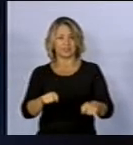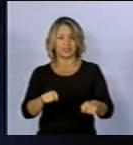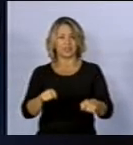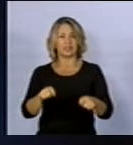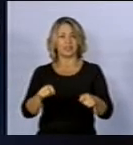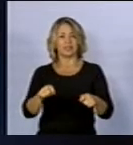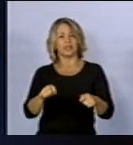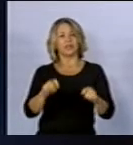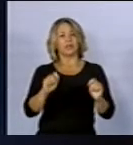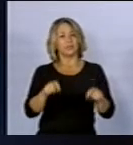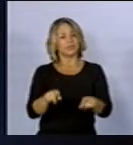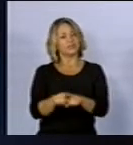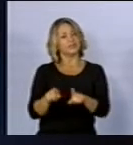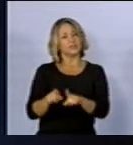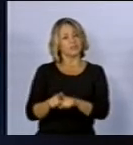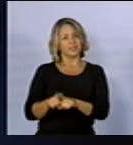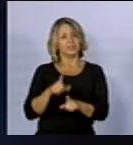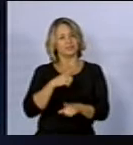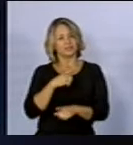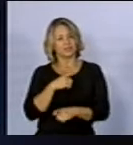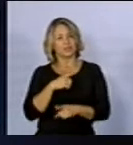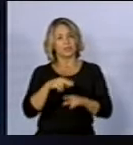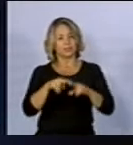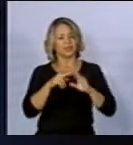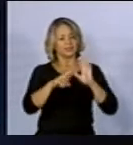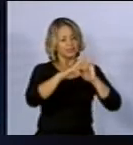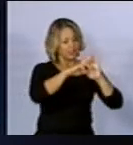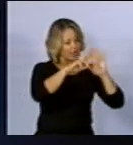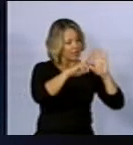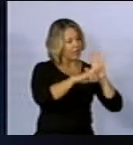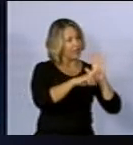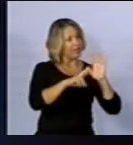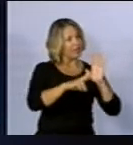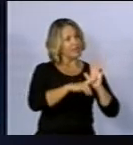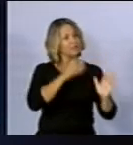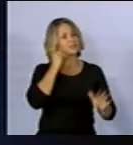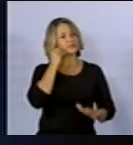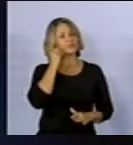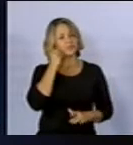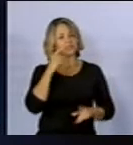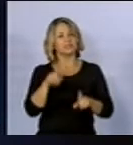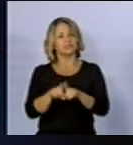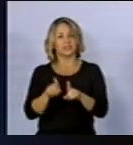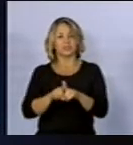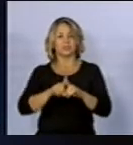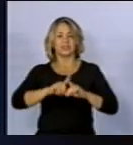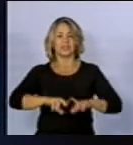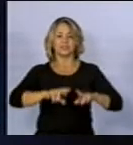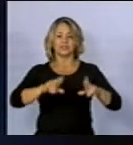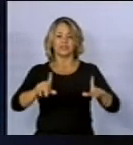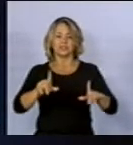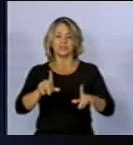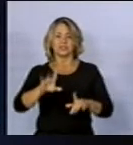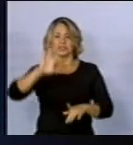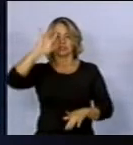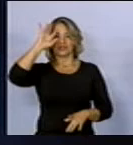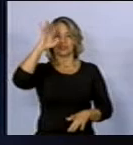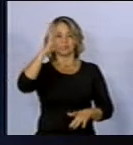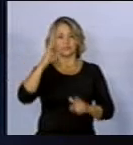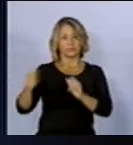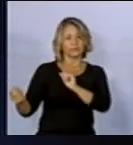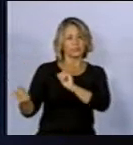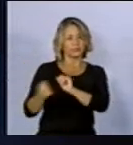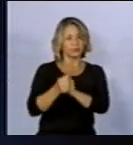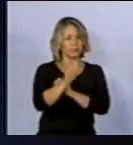caso pode haver pelas regras Ordinárias de experiência esta magnanime decisão Justamente não